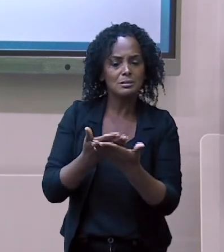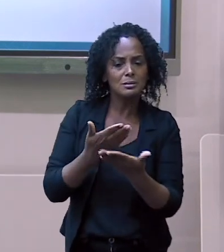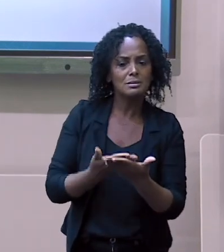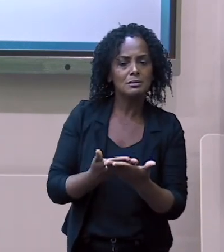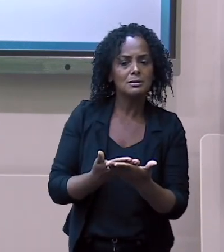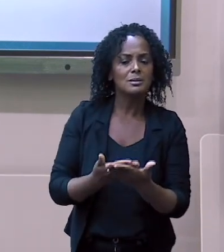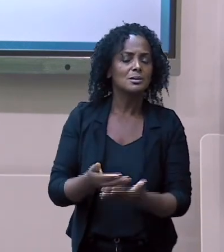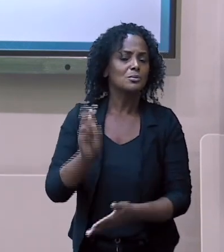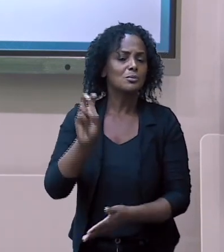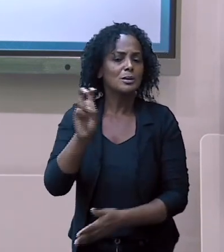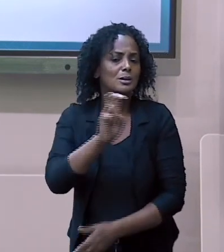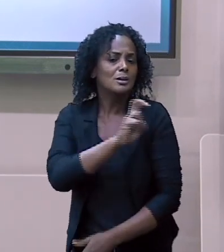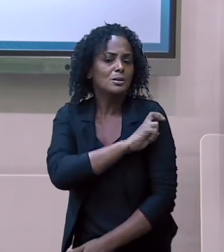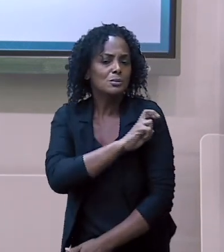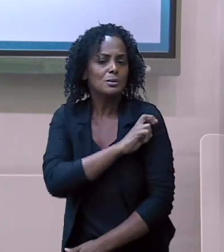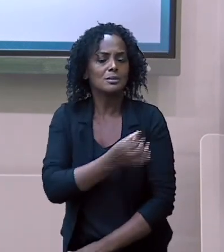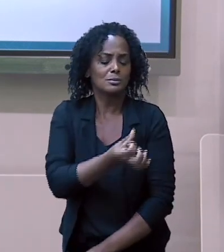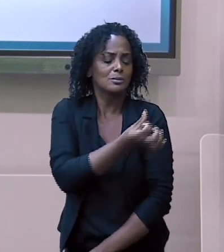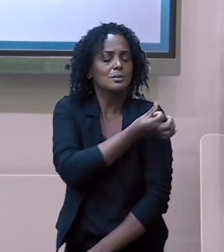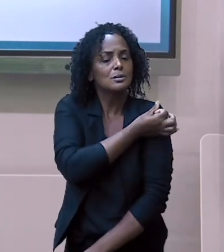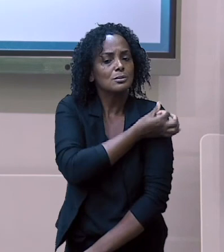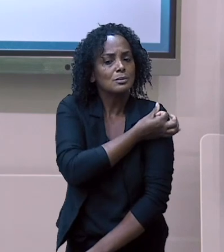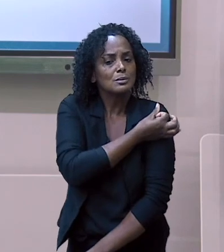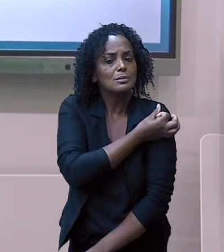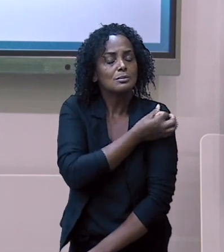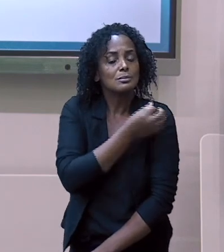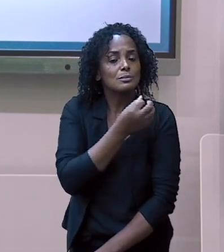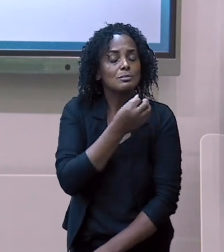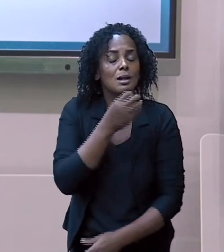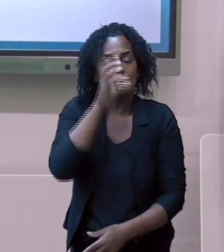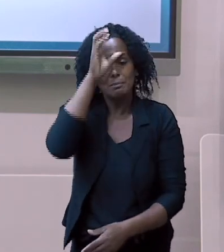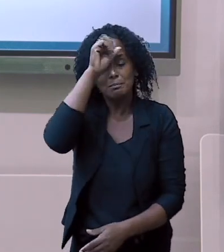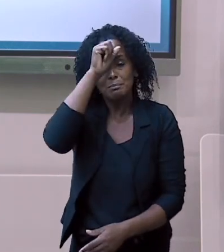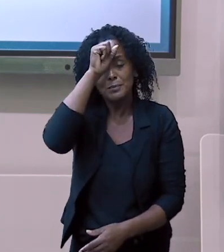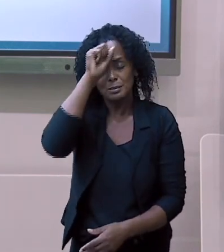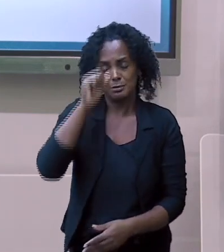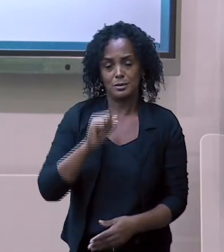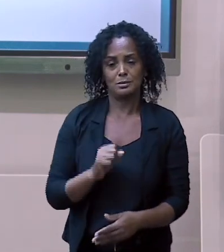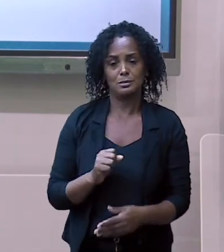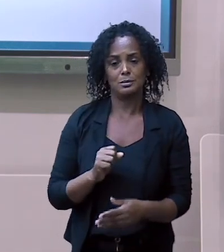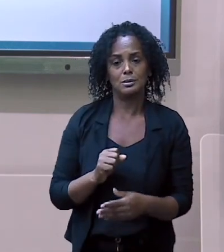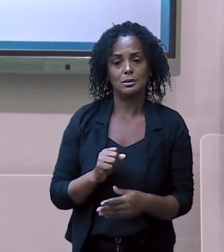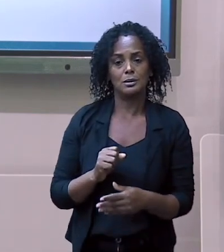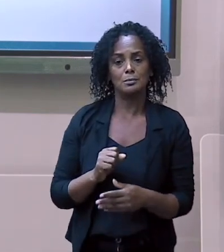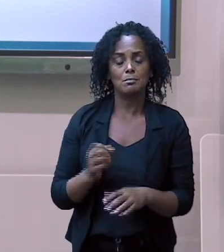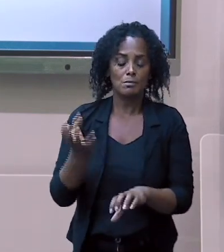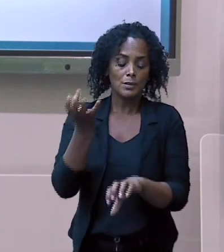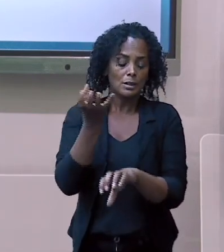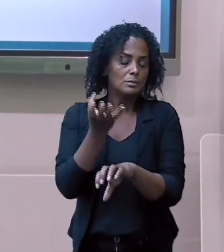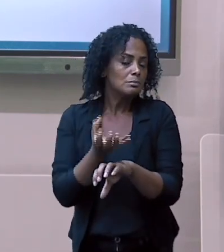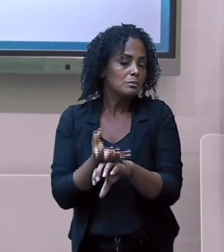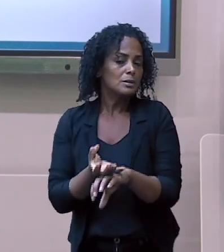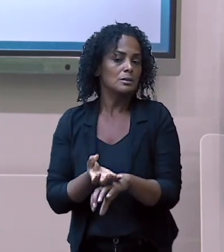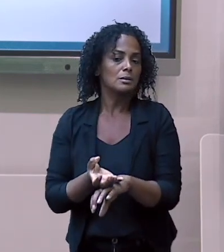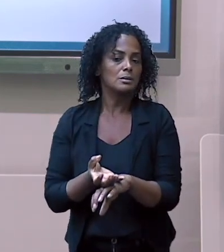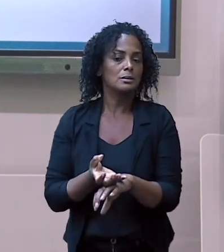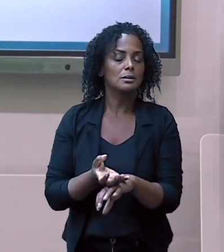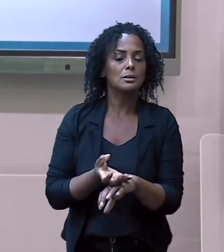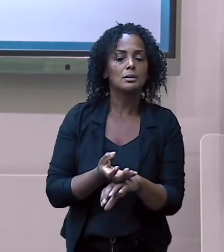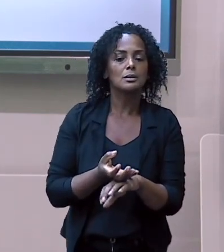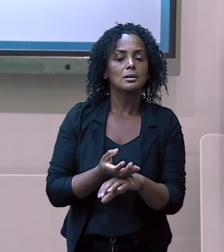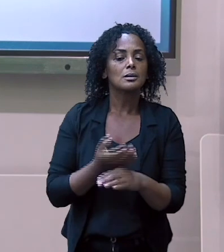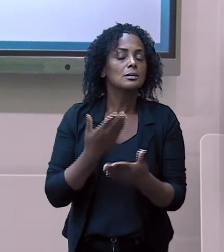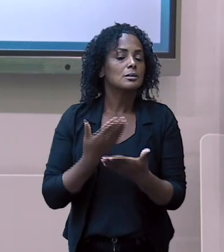ano, 6º ano e assim por diante, porque é um conteúdo que a gente consegue trabalhar diversas formas,